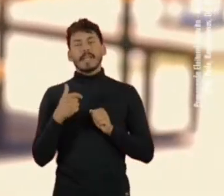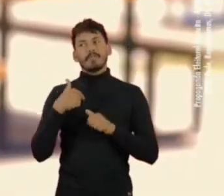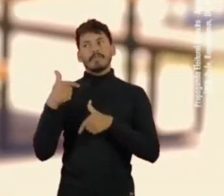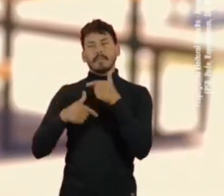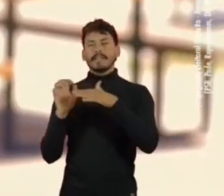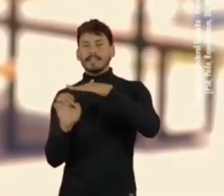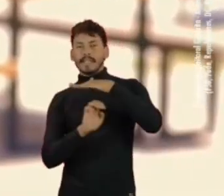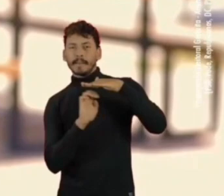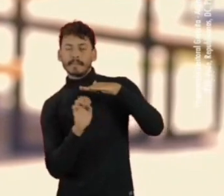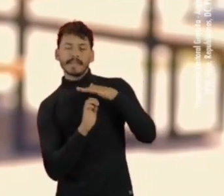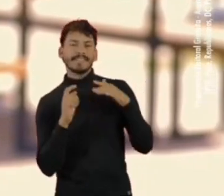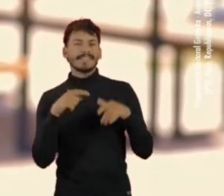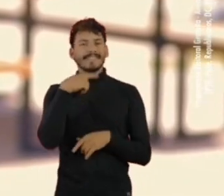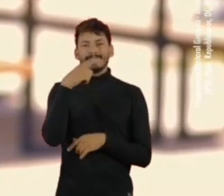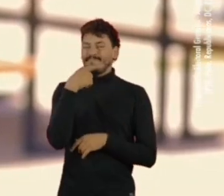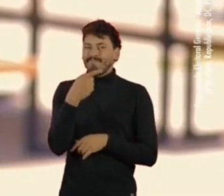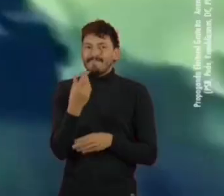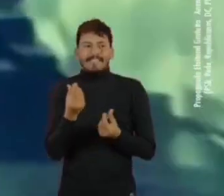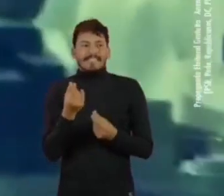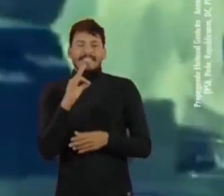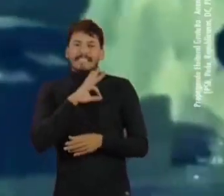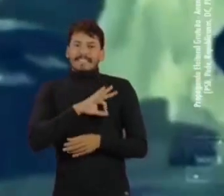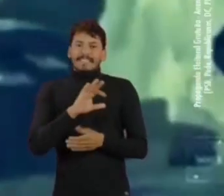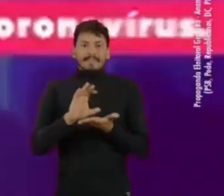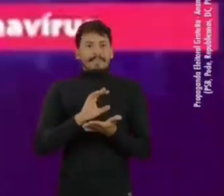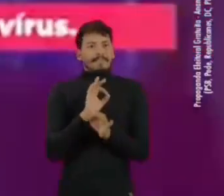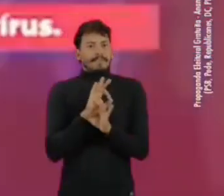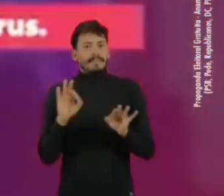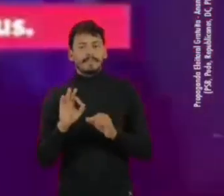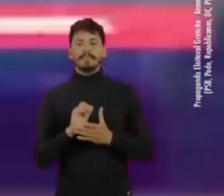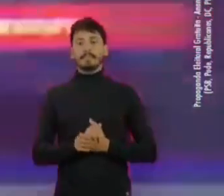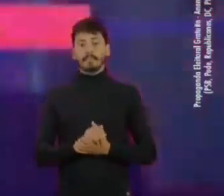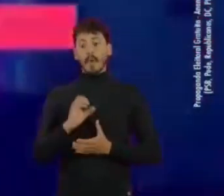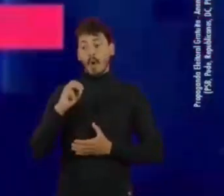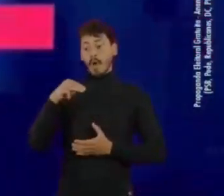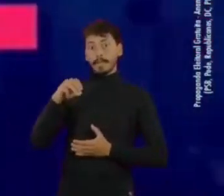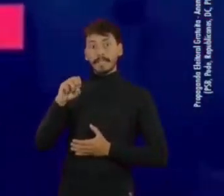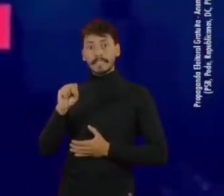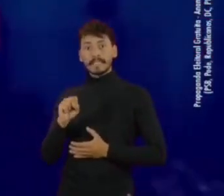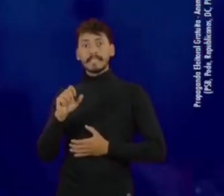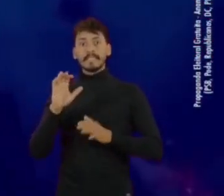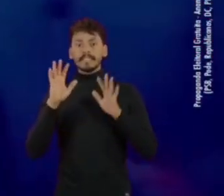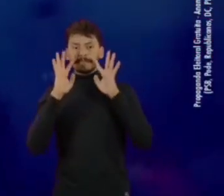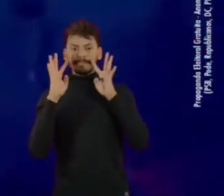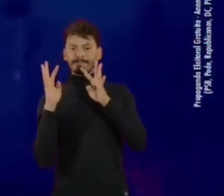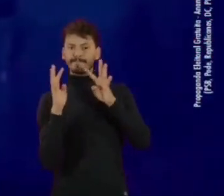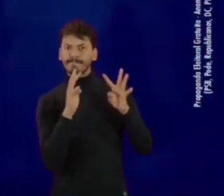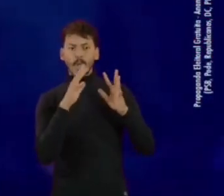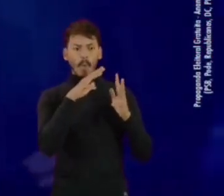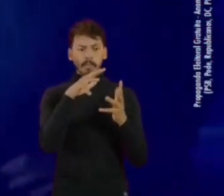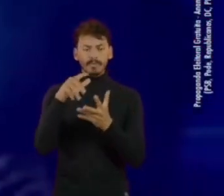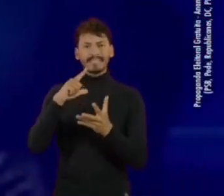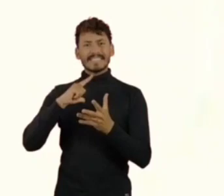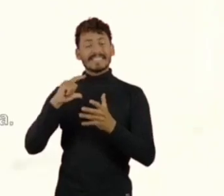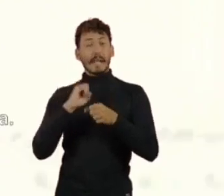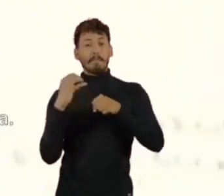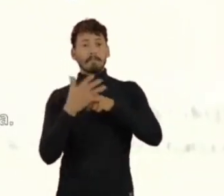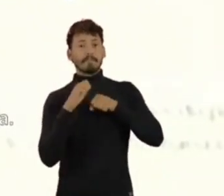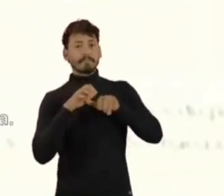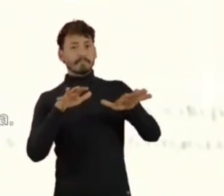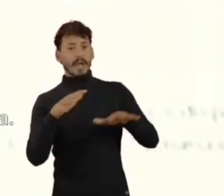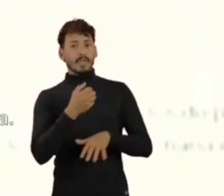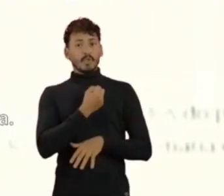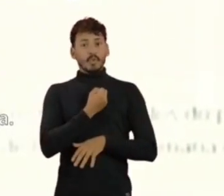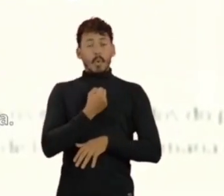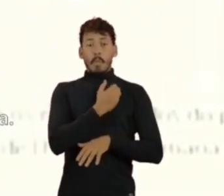empresa e infelizmente não teve como se manter. A OMS reconhece que o mundo enfrenta uma pandemia. O